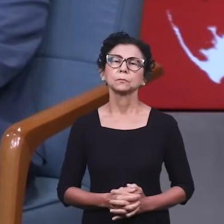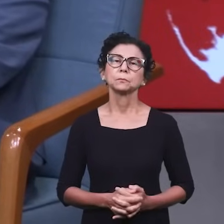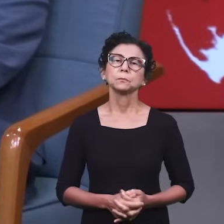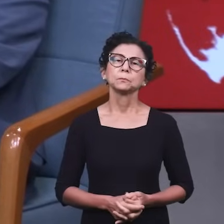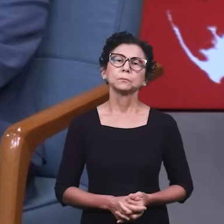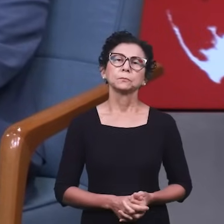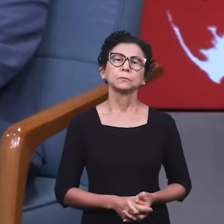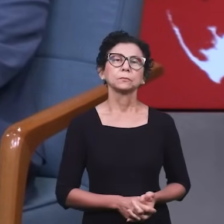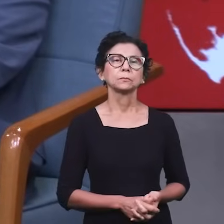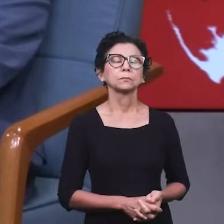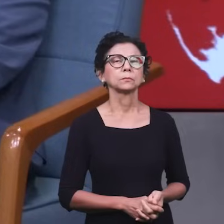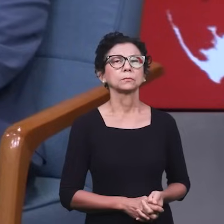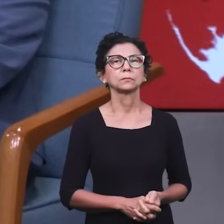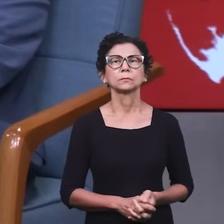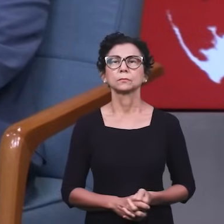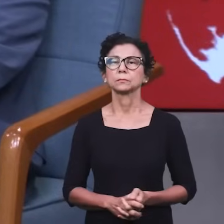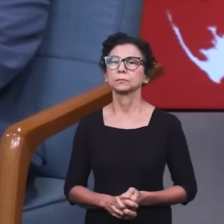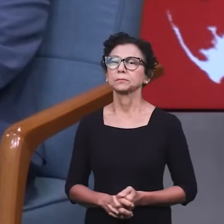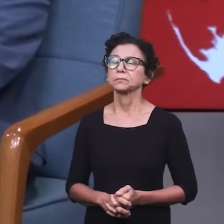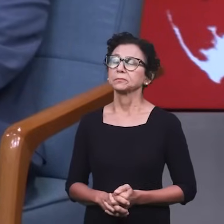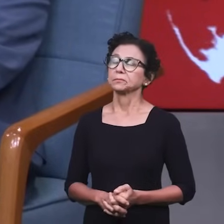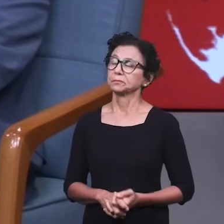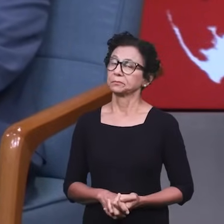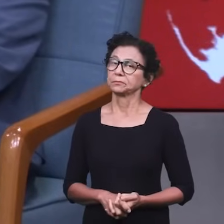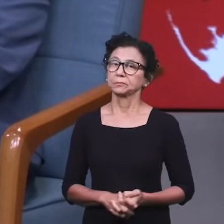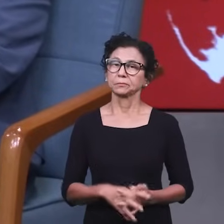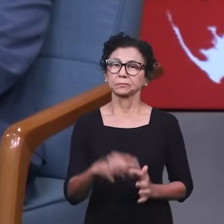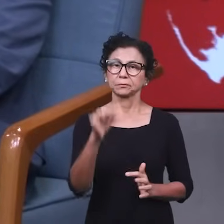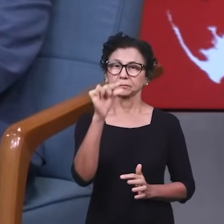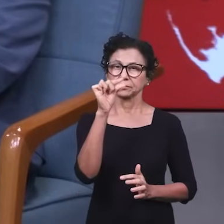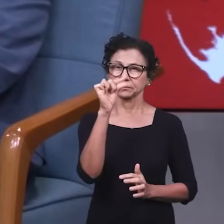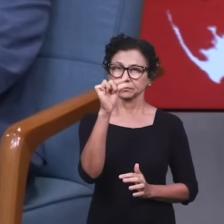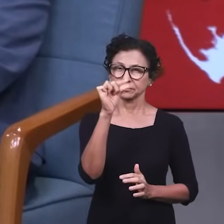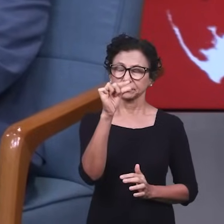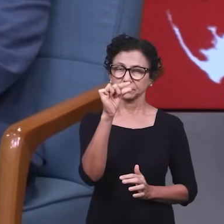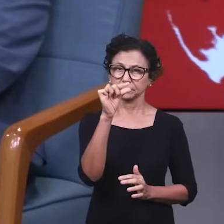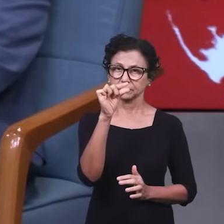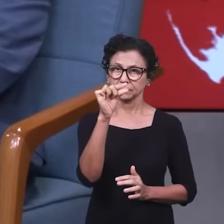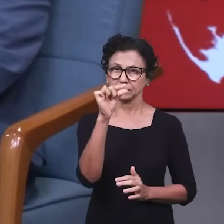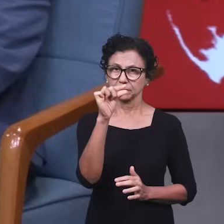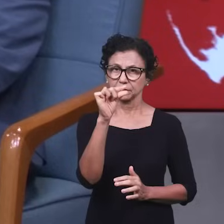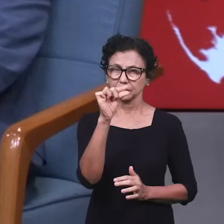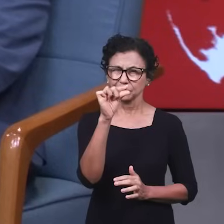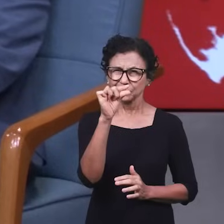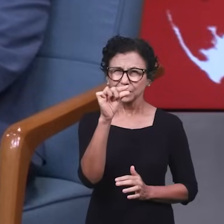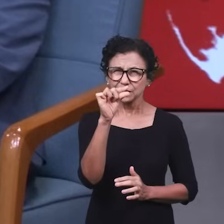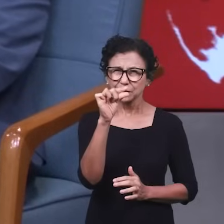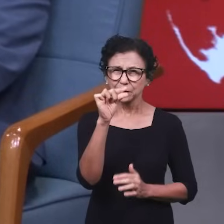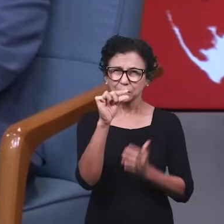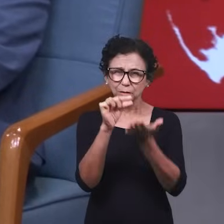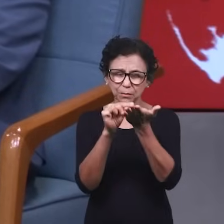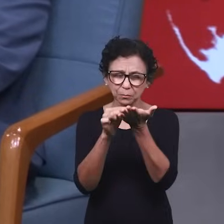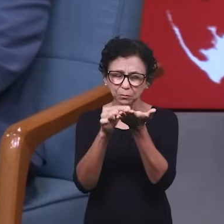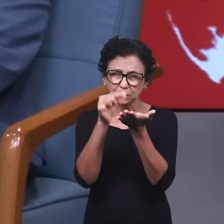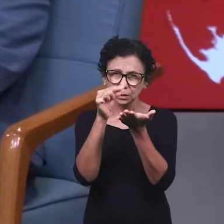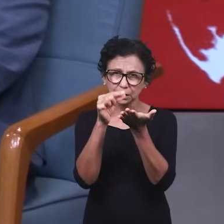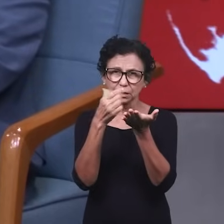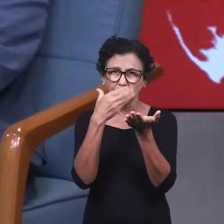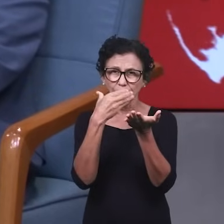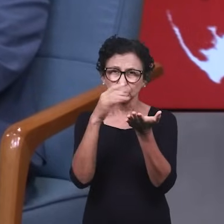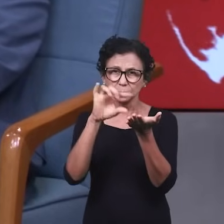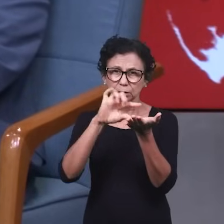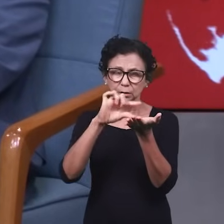essa semente que deu outra planta que não foi videira, essa semente não é a palavra. A